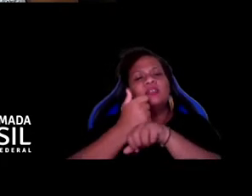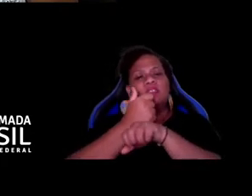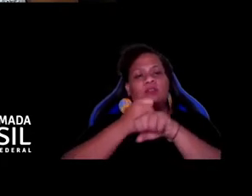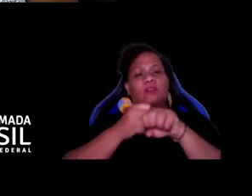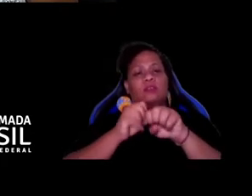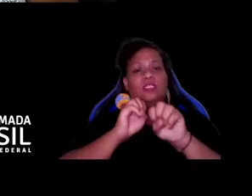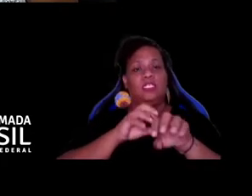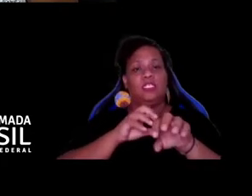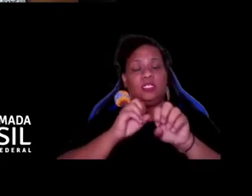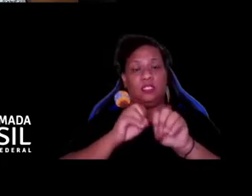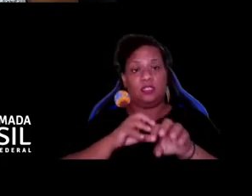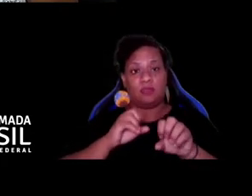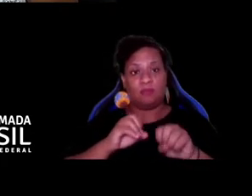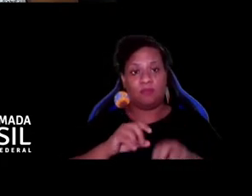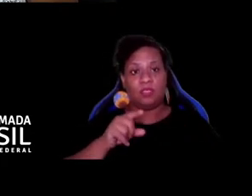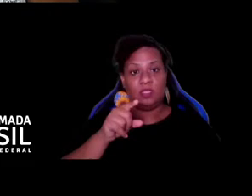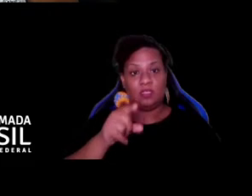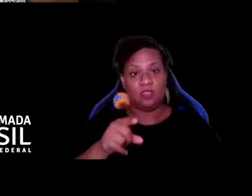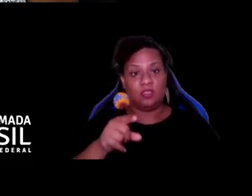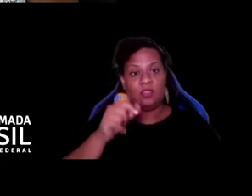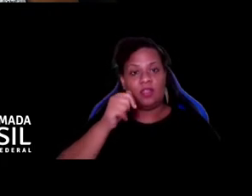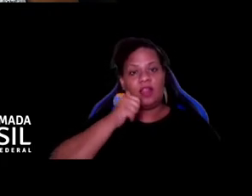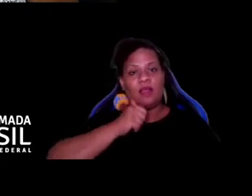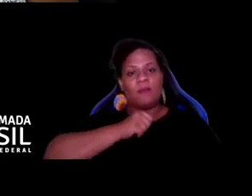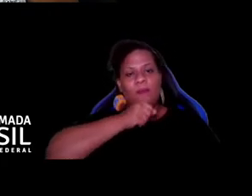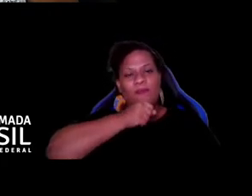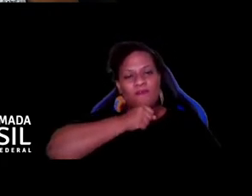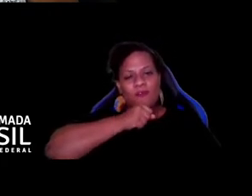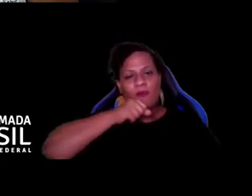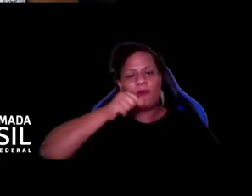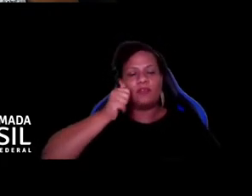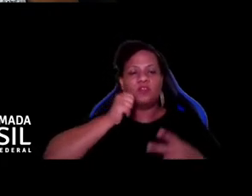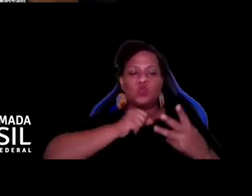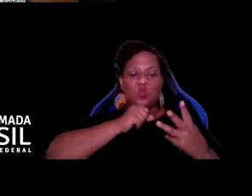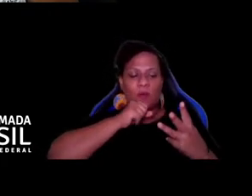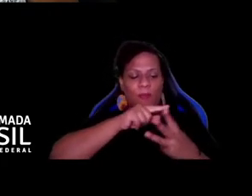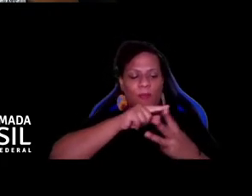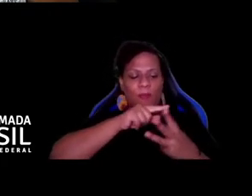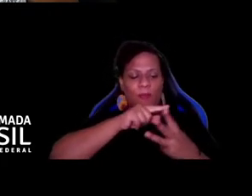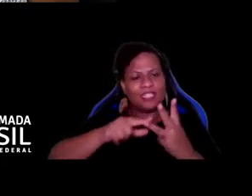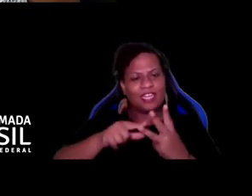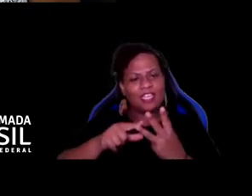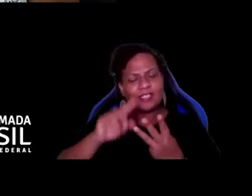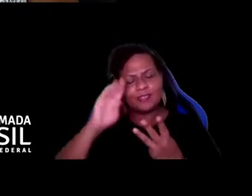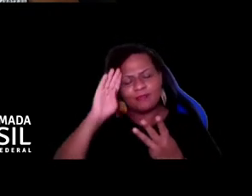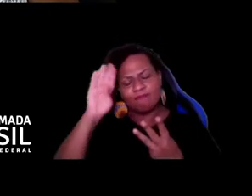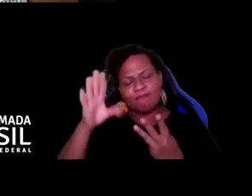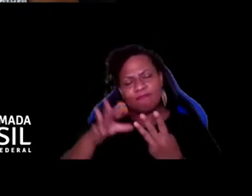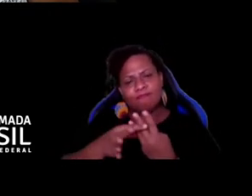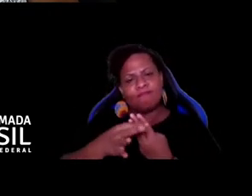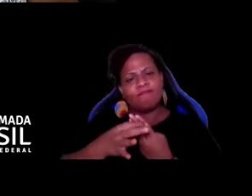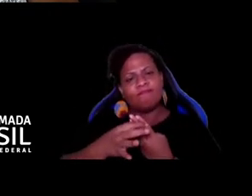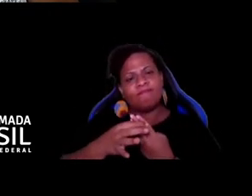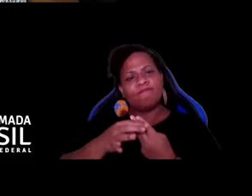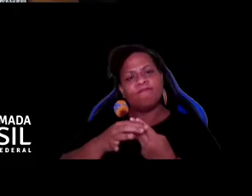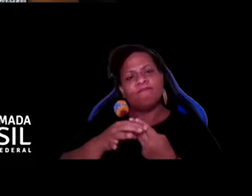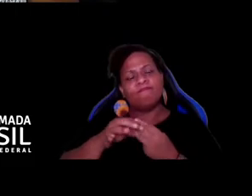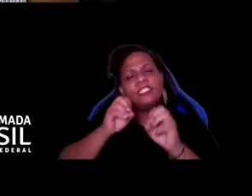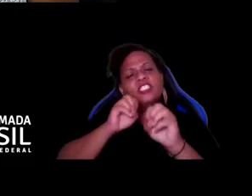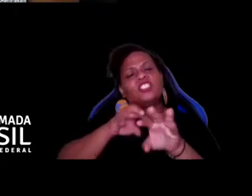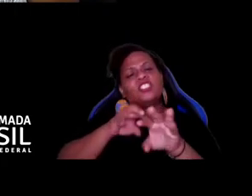a avó da senhora, né, mãe menininha, né, e a sua mãe, mãe Cleusa, deixaram assim para a